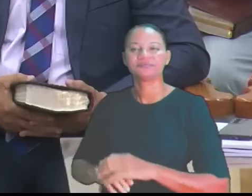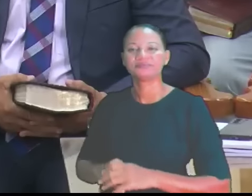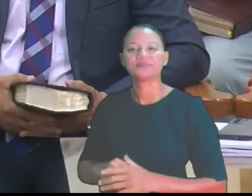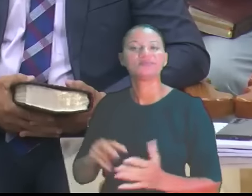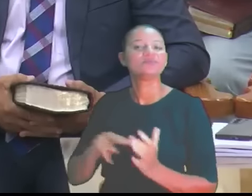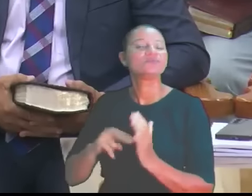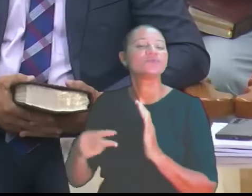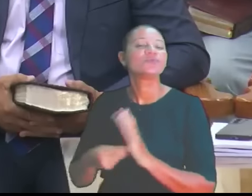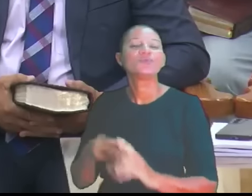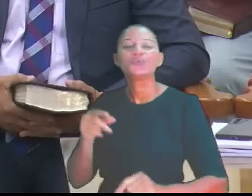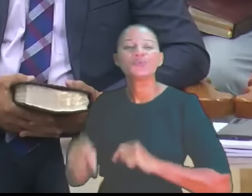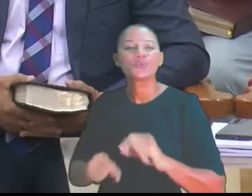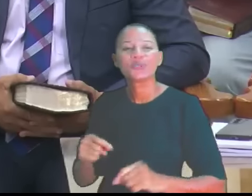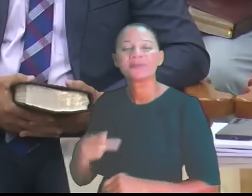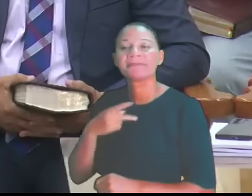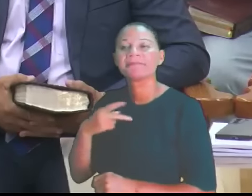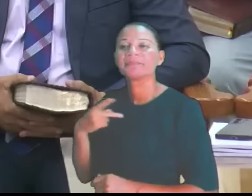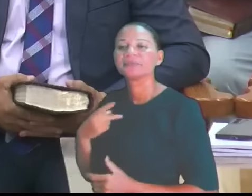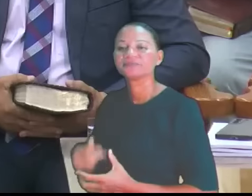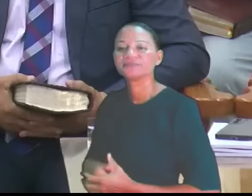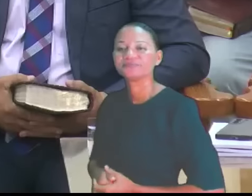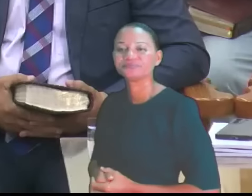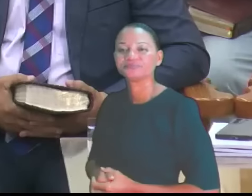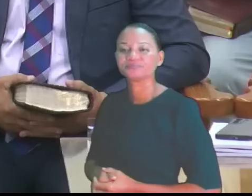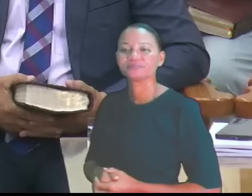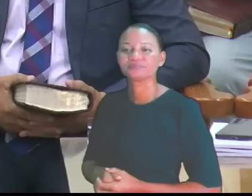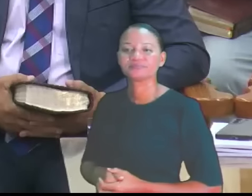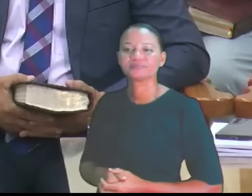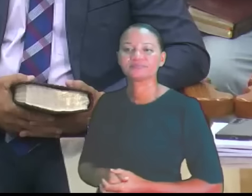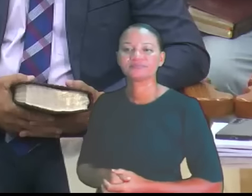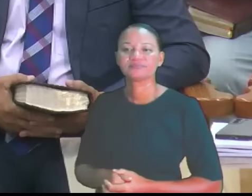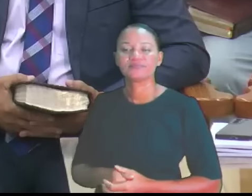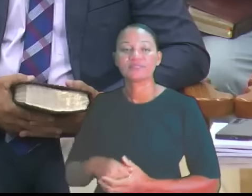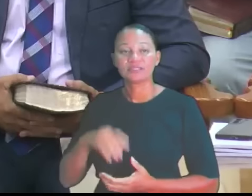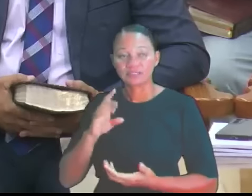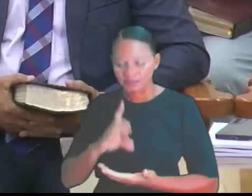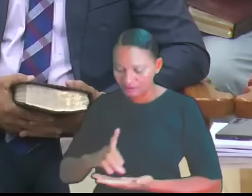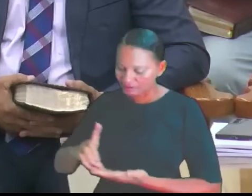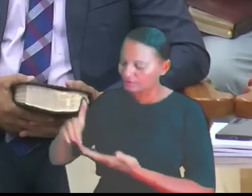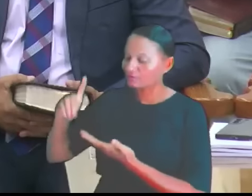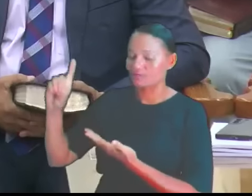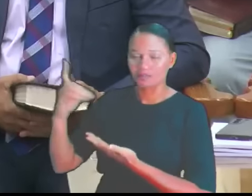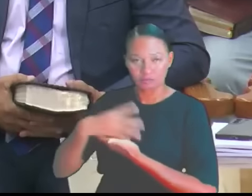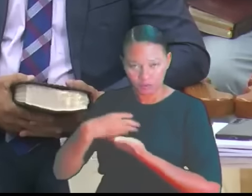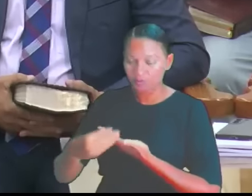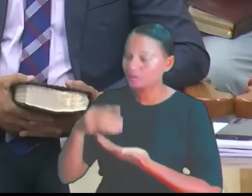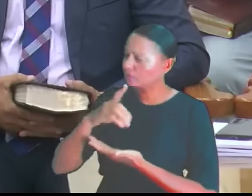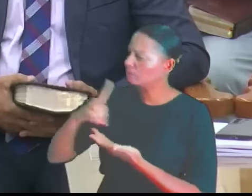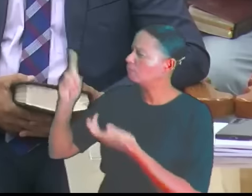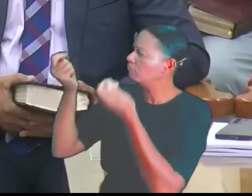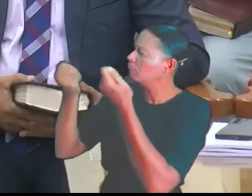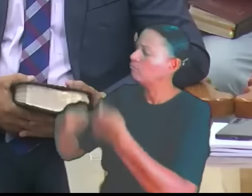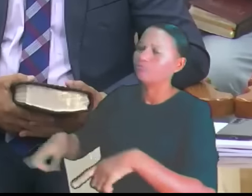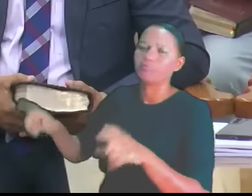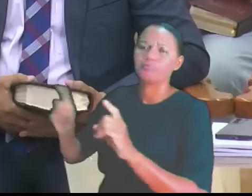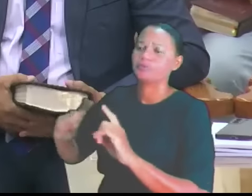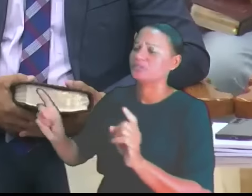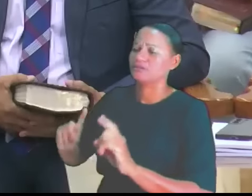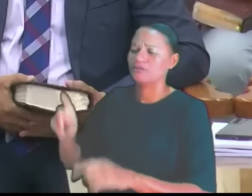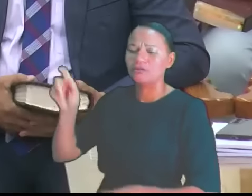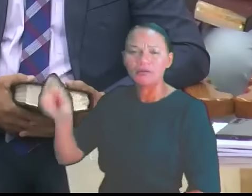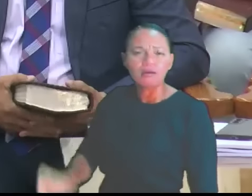Significa isso, pastor Edir? Diga assim, Deus não precisava daquela